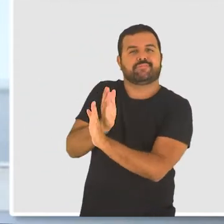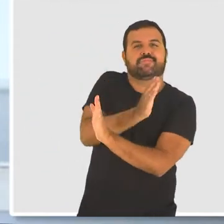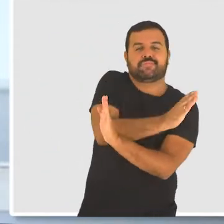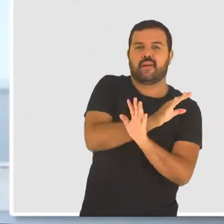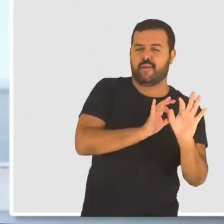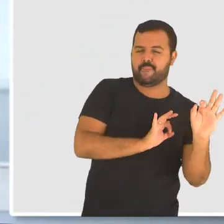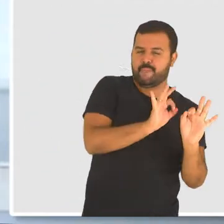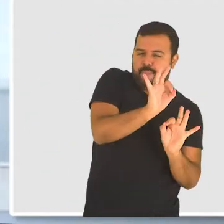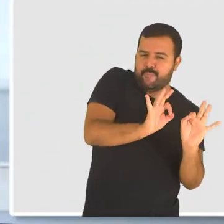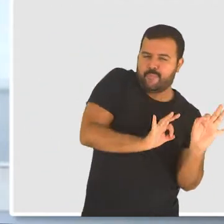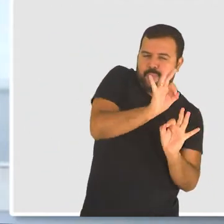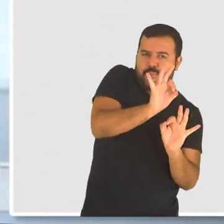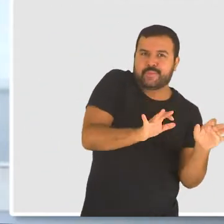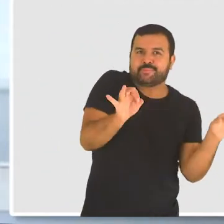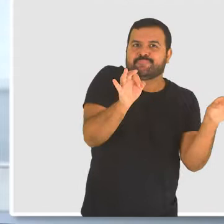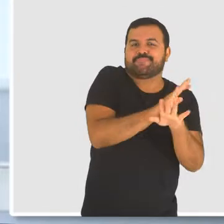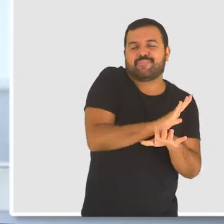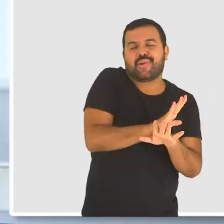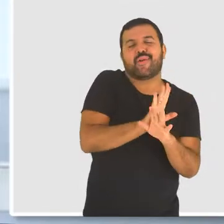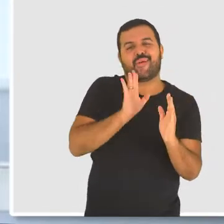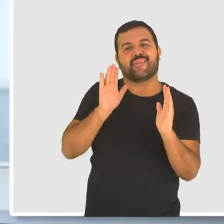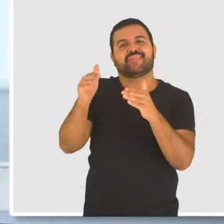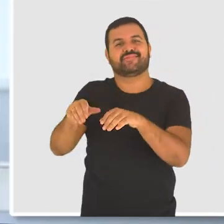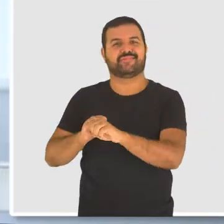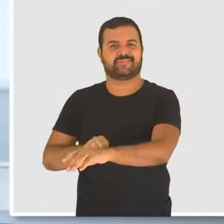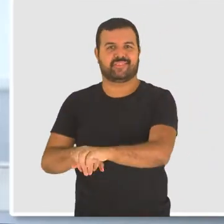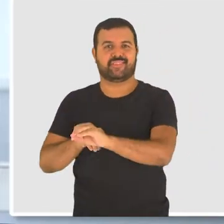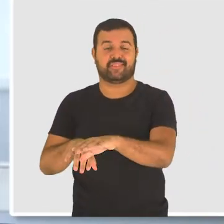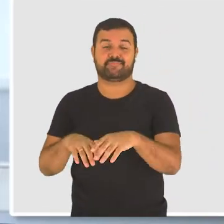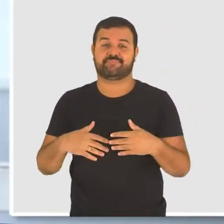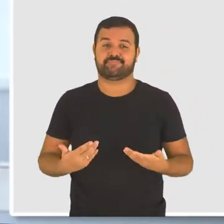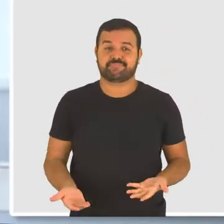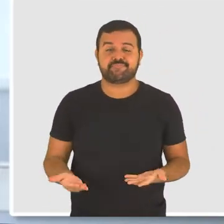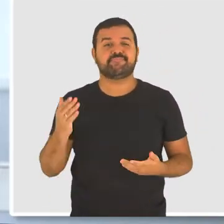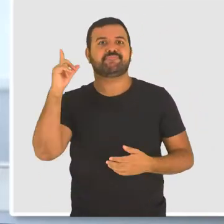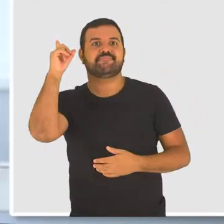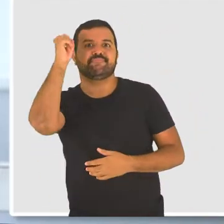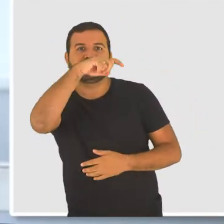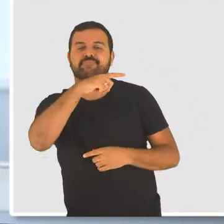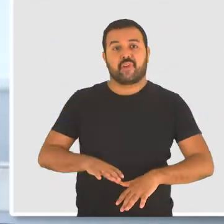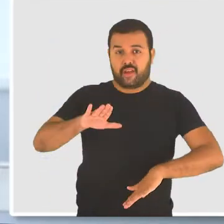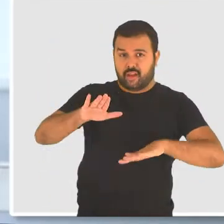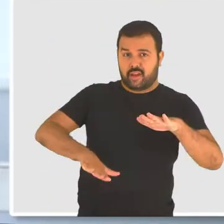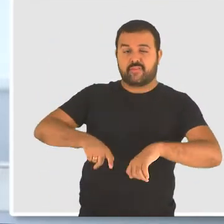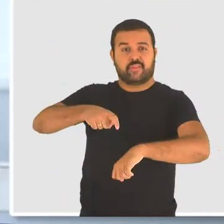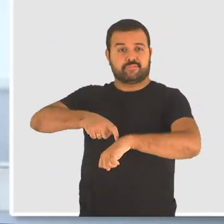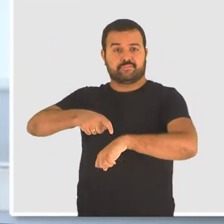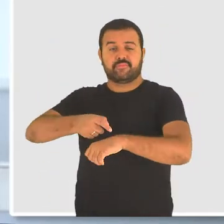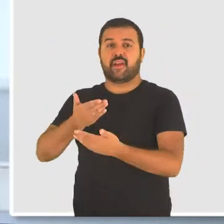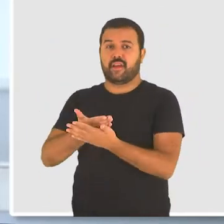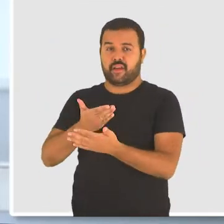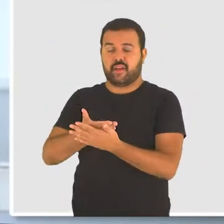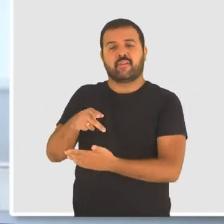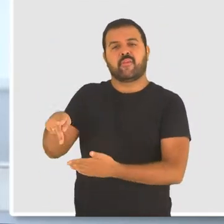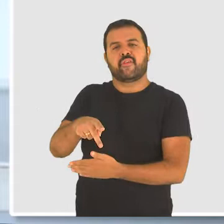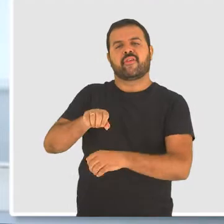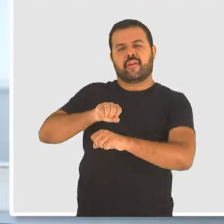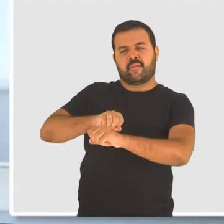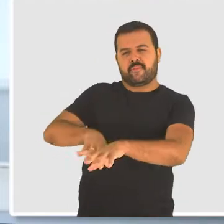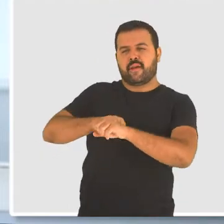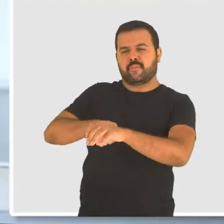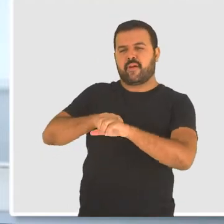se planejar bem para essa aula. E isso acaba por reduzir o caráter